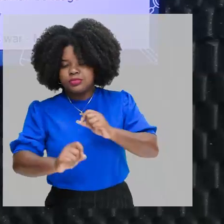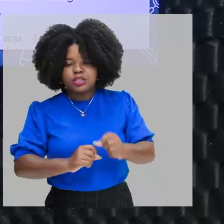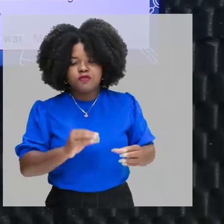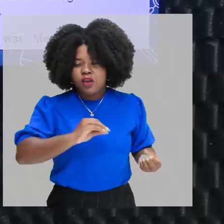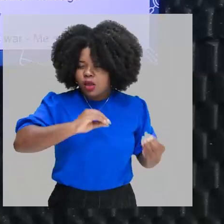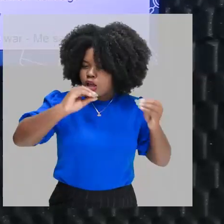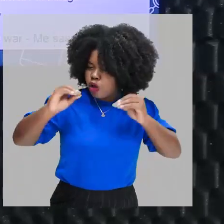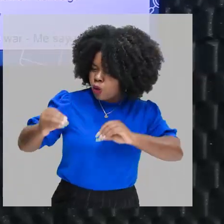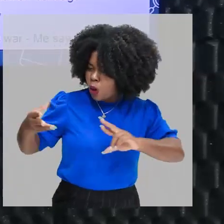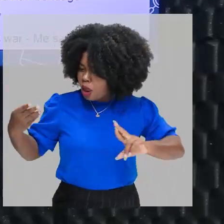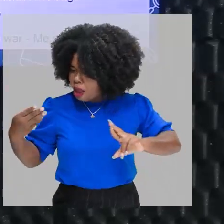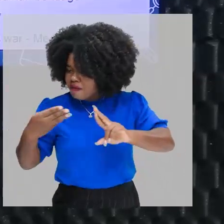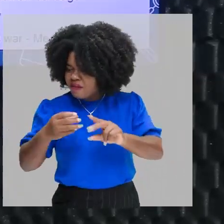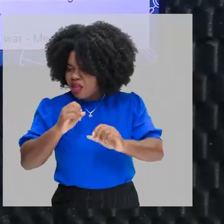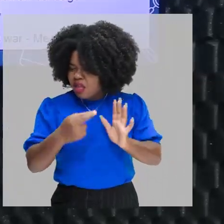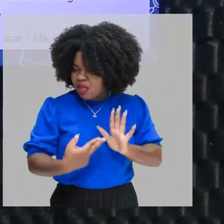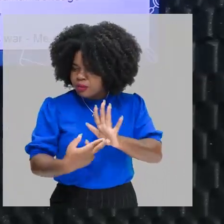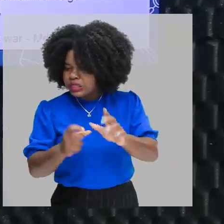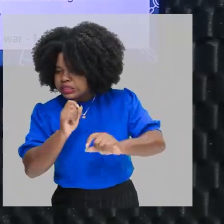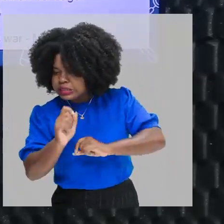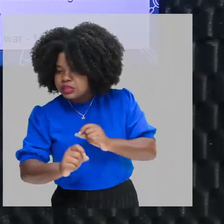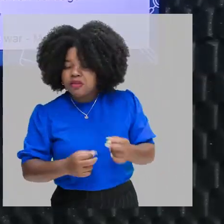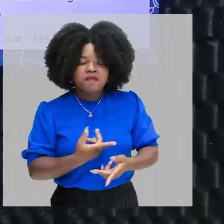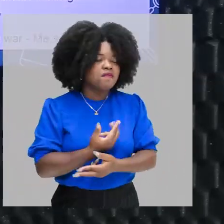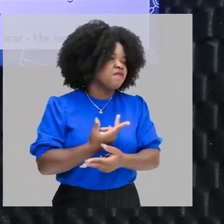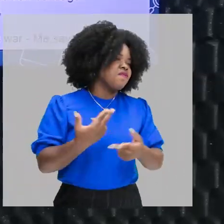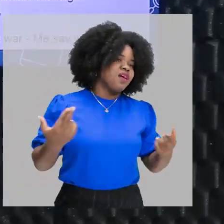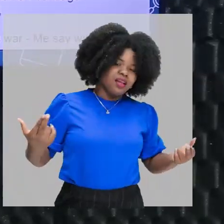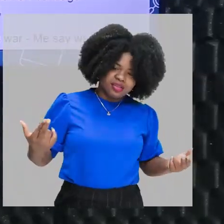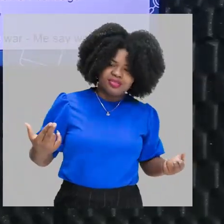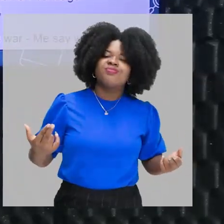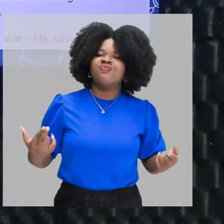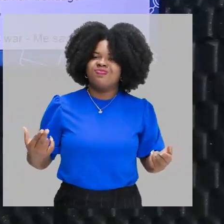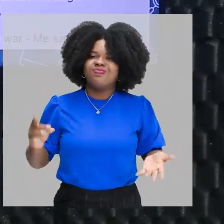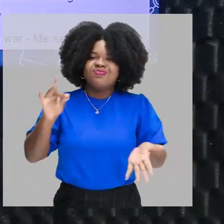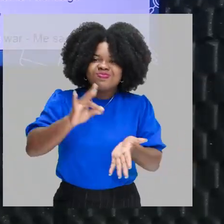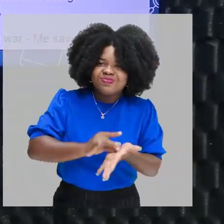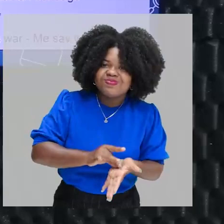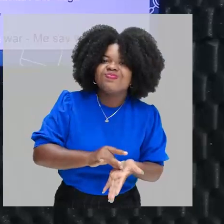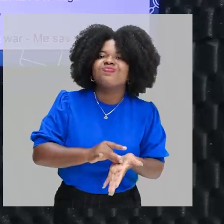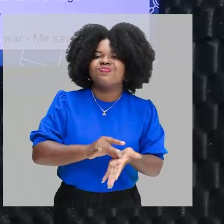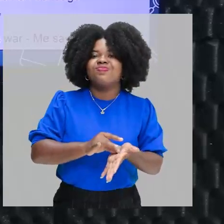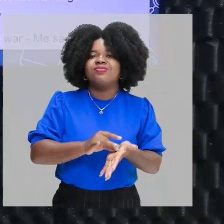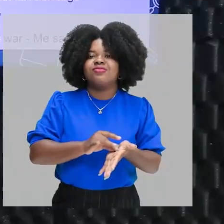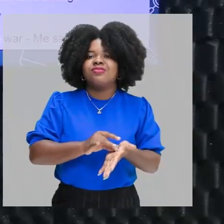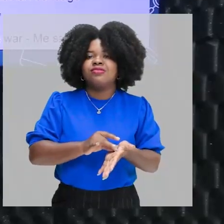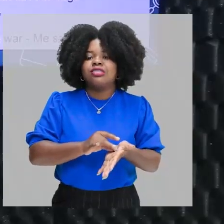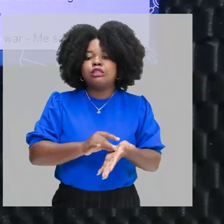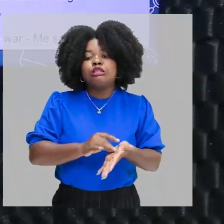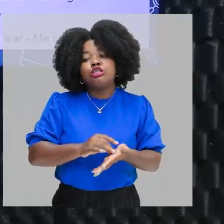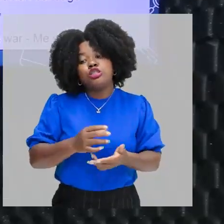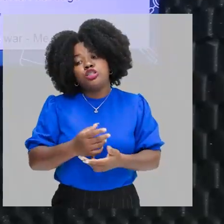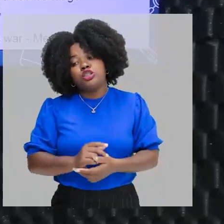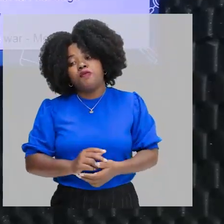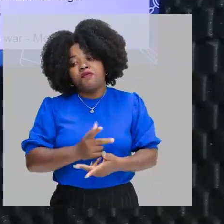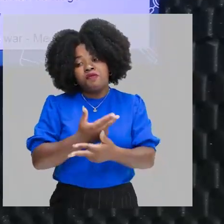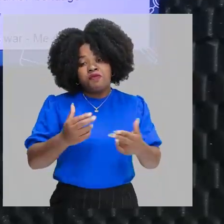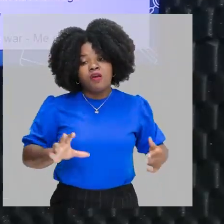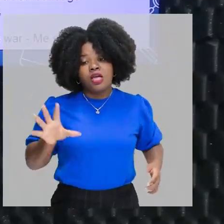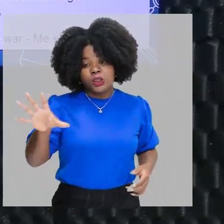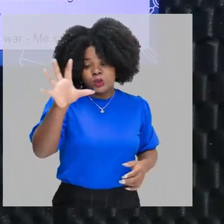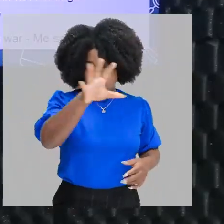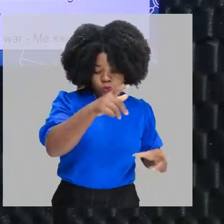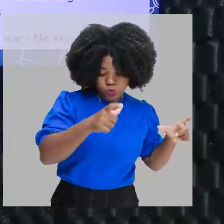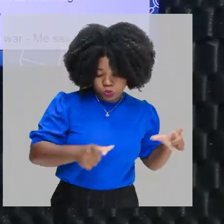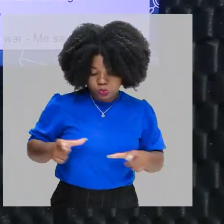ele vai fazendo referência a vários aspectos da realidade e da condição de certas localidades e como que as